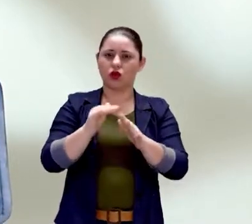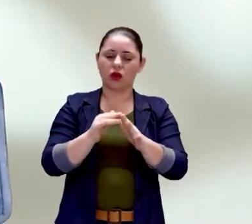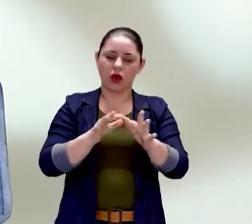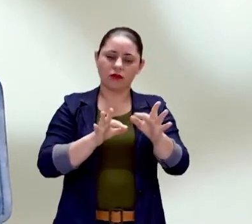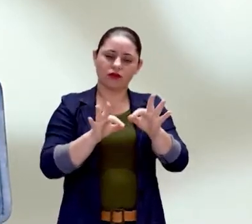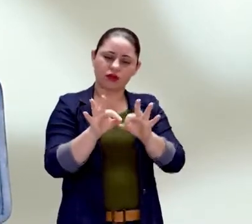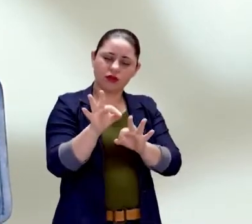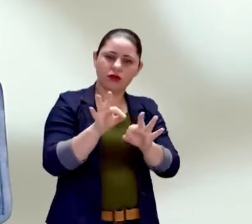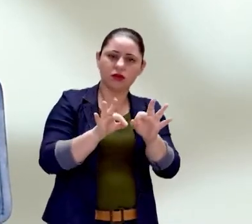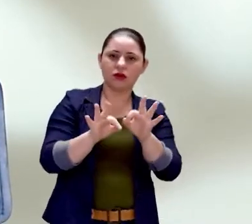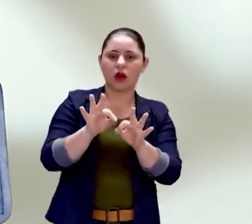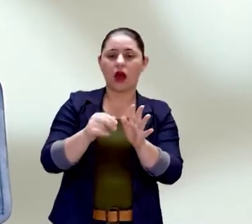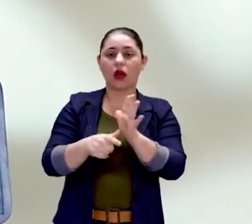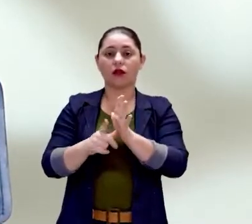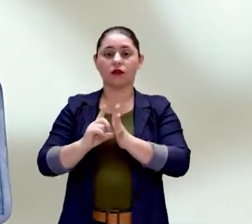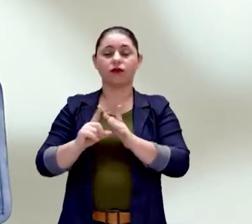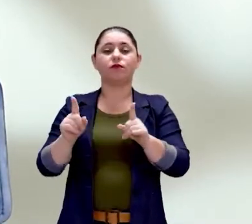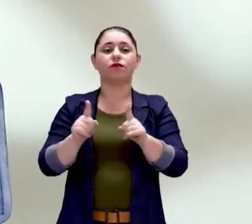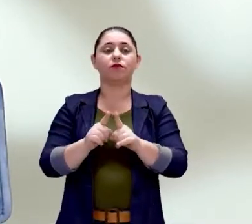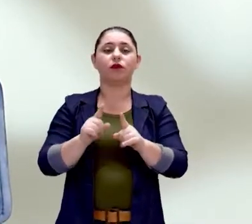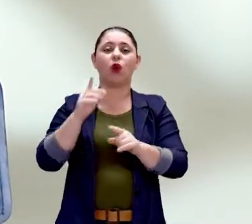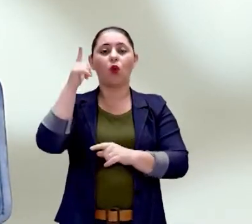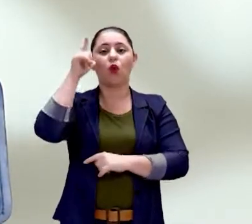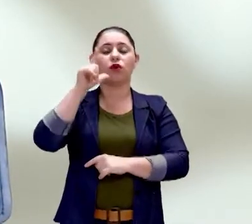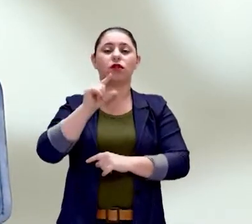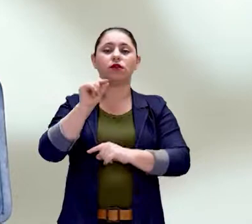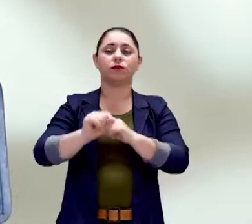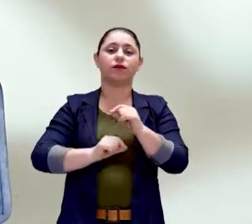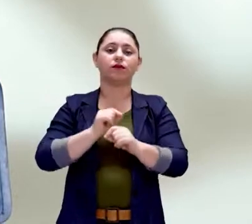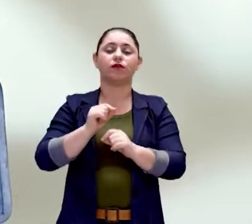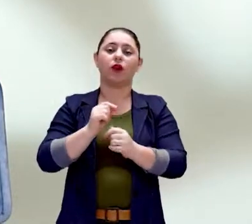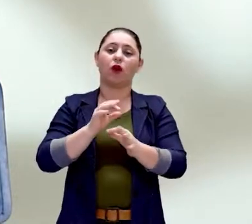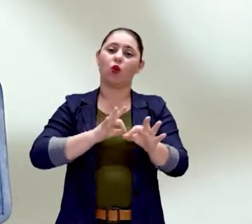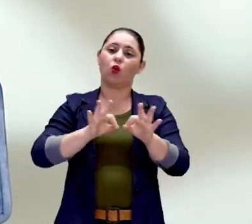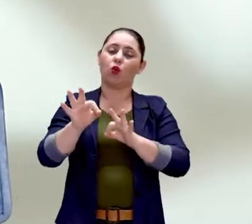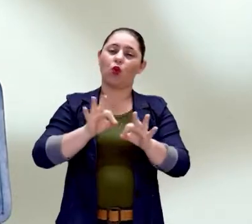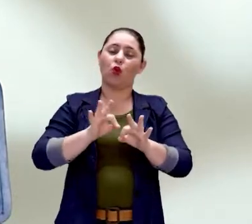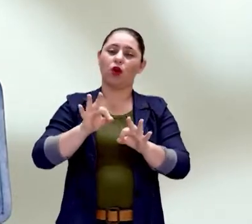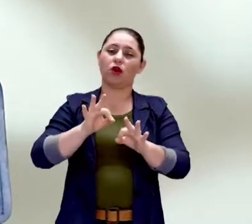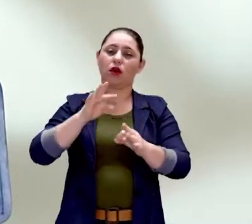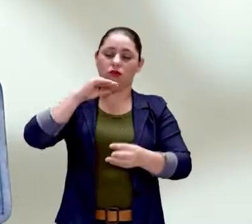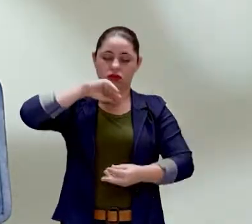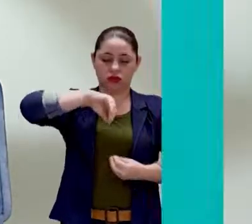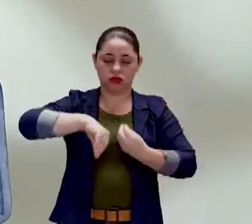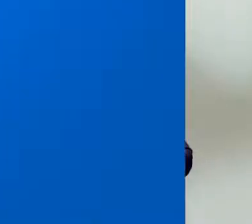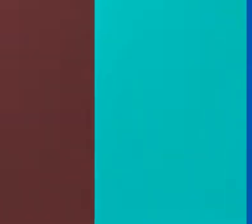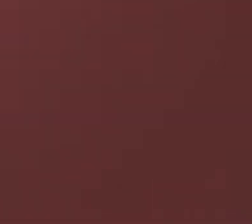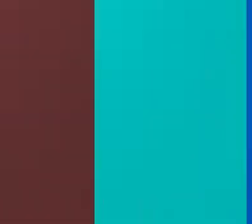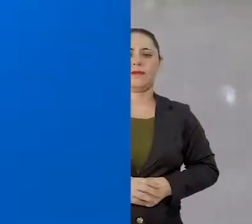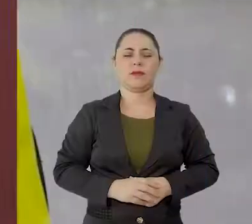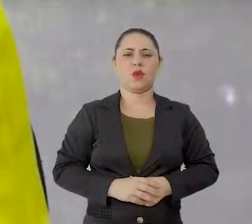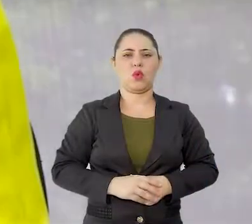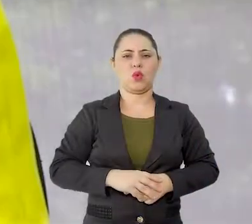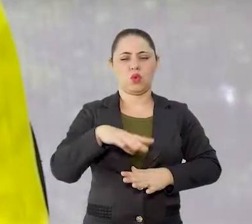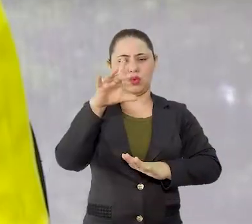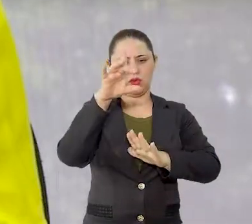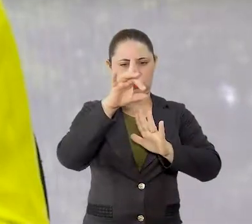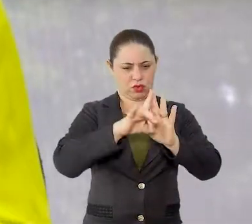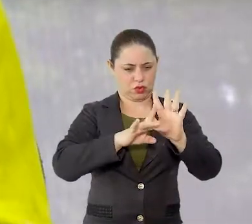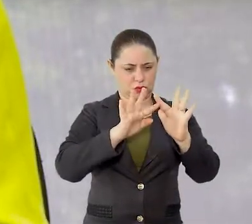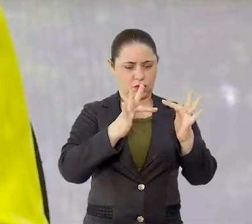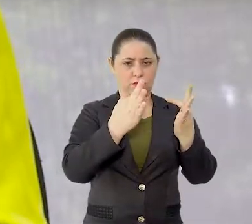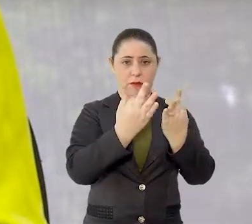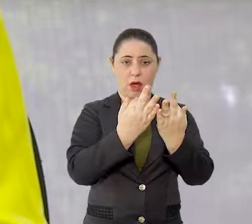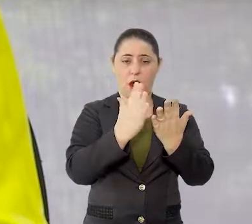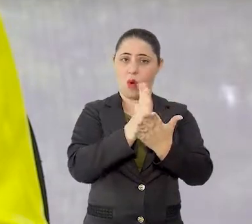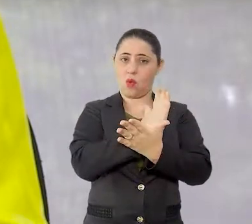pequenos ajustes pré-hormonais, a gente já consegue ajustar metabolicamente esse paciente.